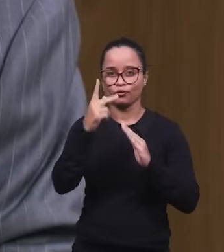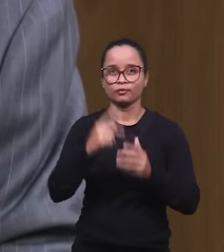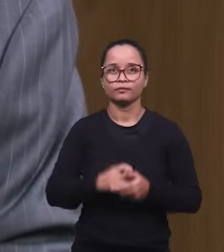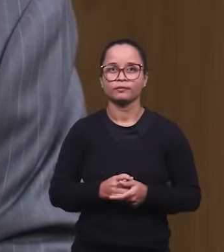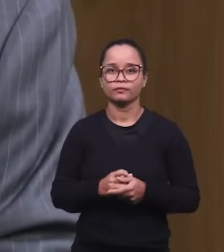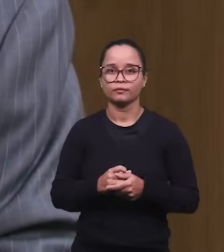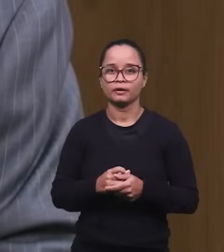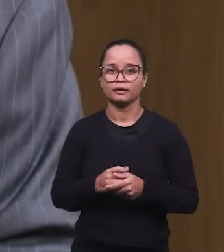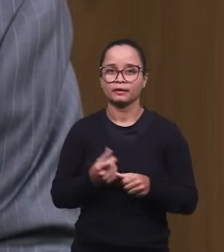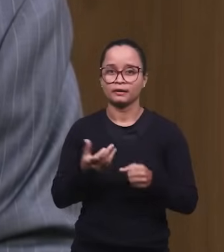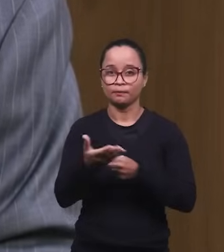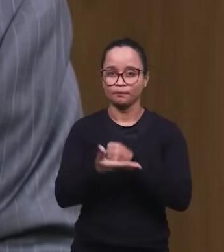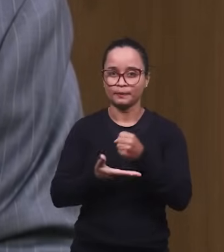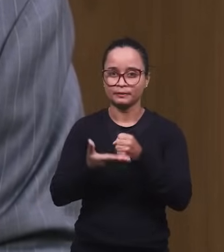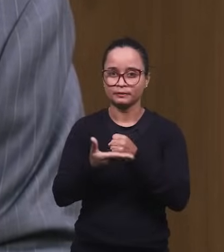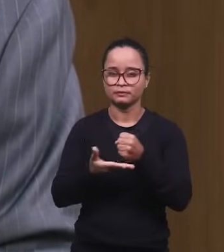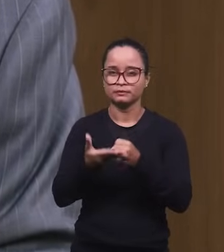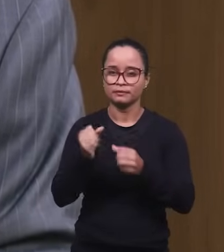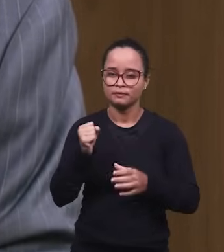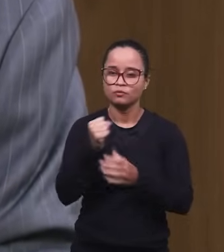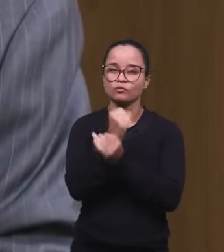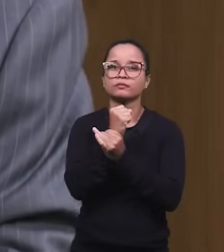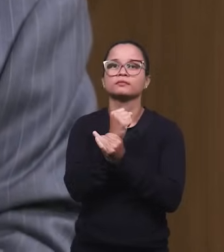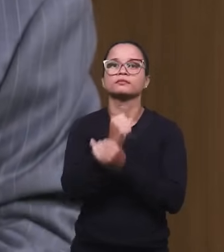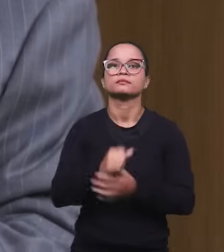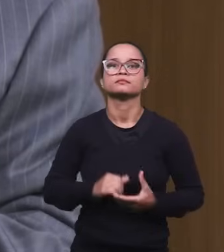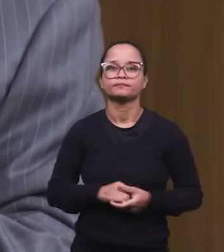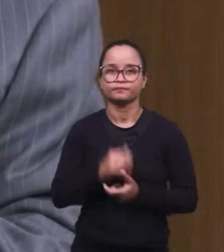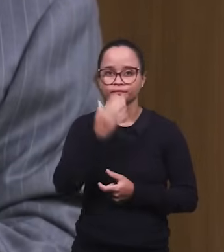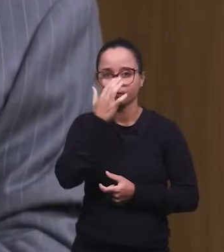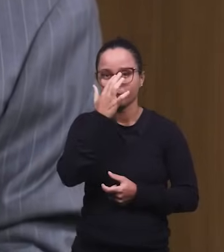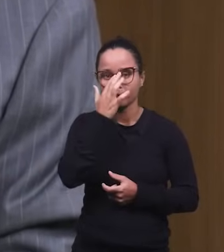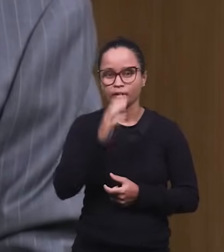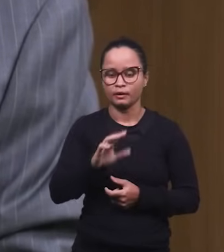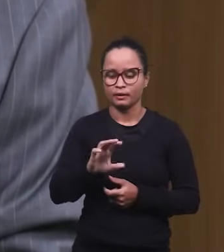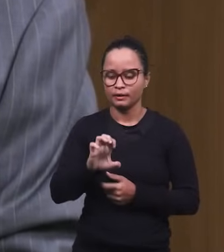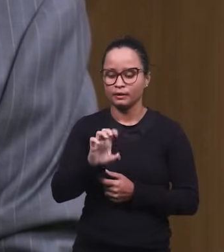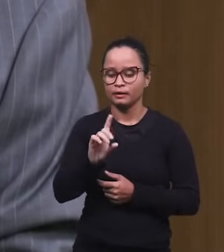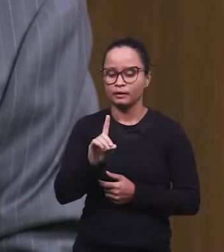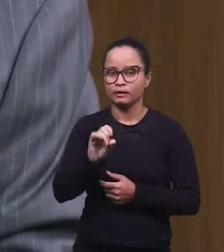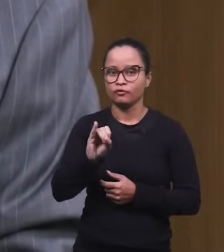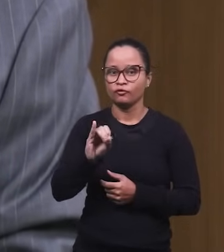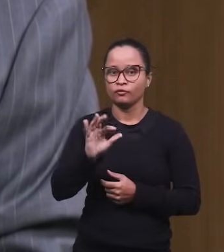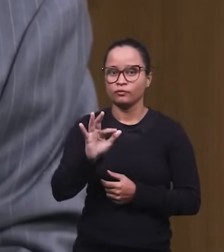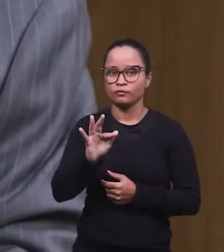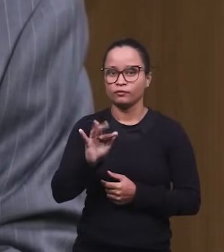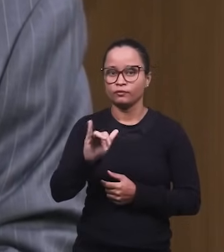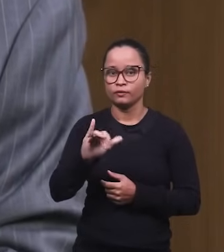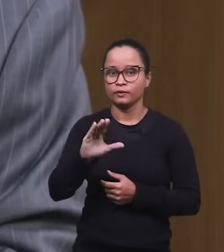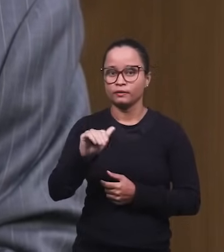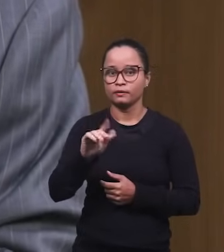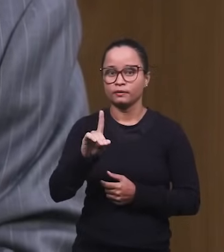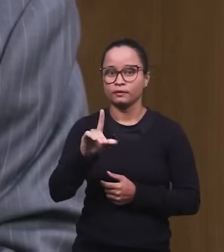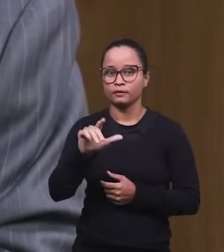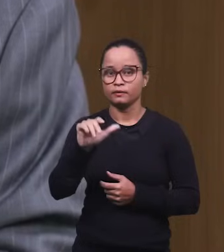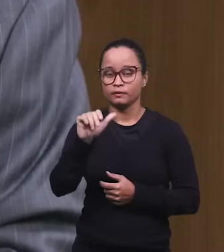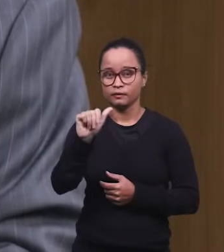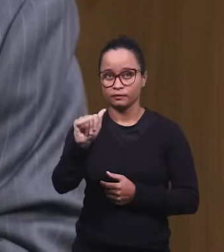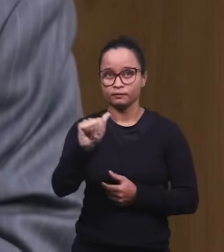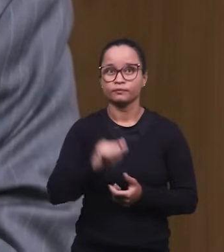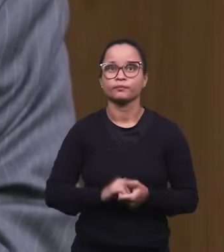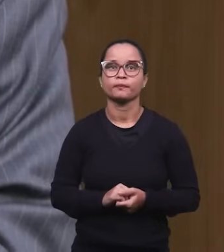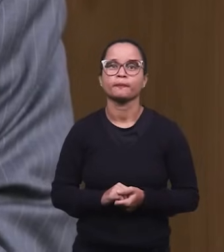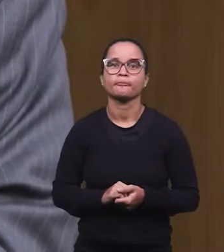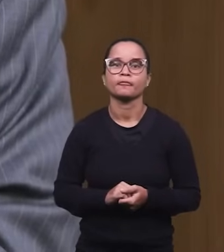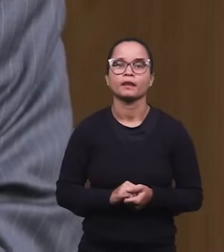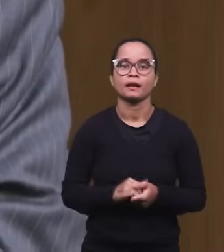sua casa será edificada. Essa expressão edificada é exatamente mostrando